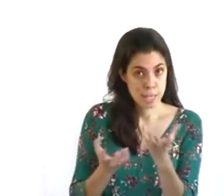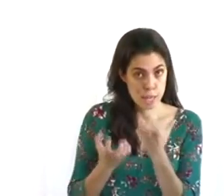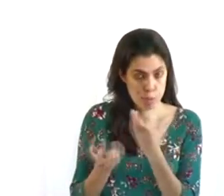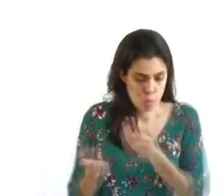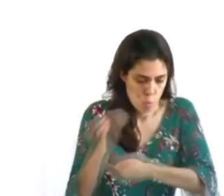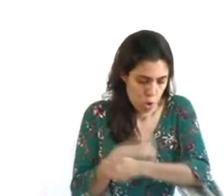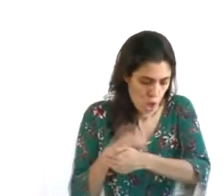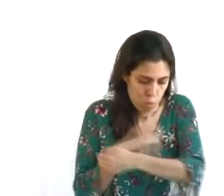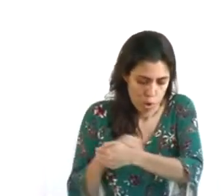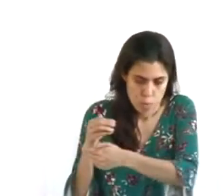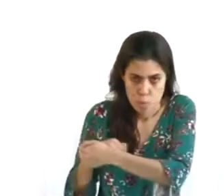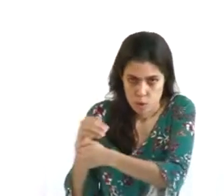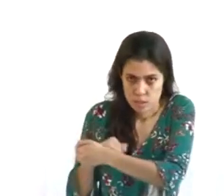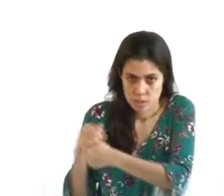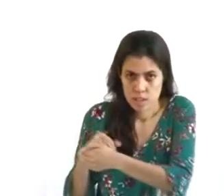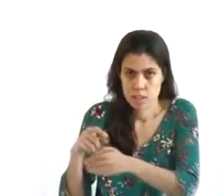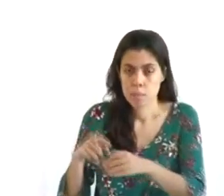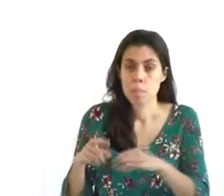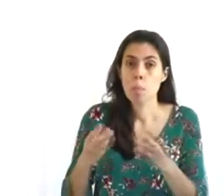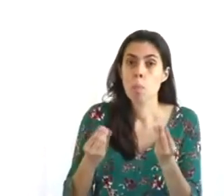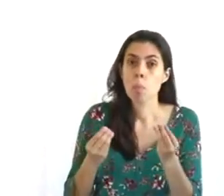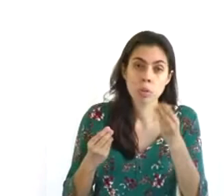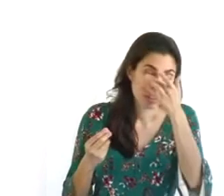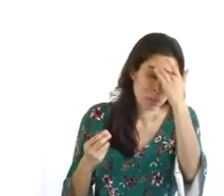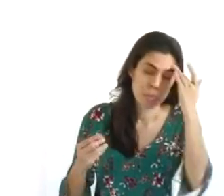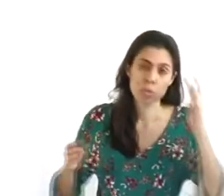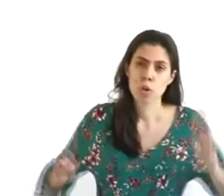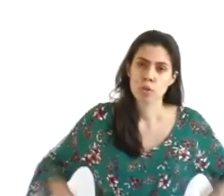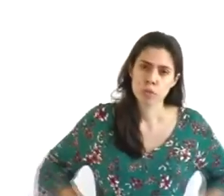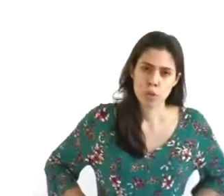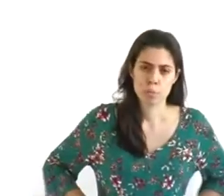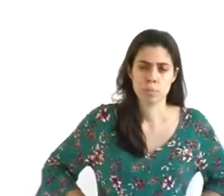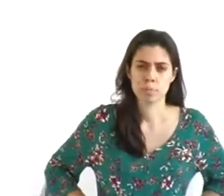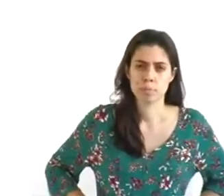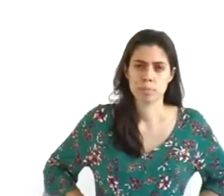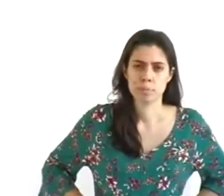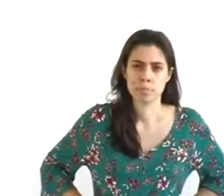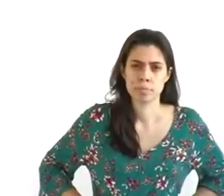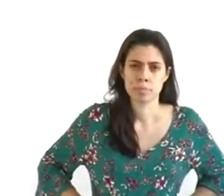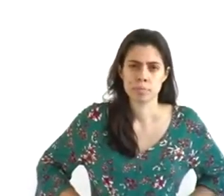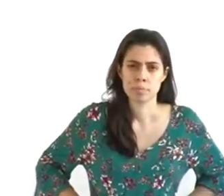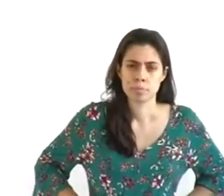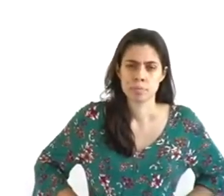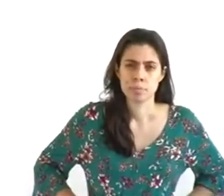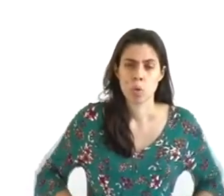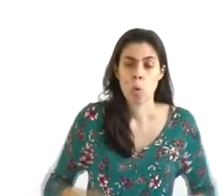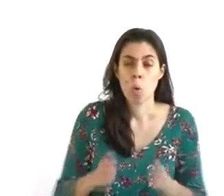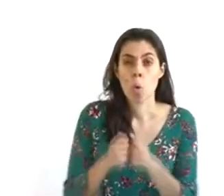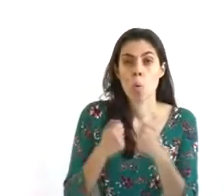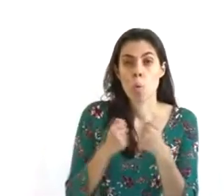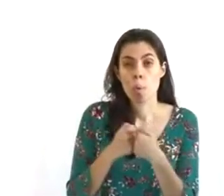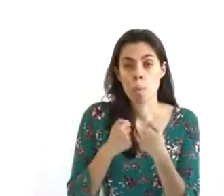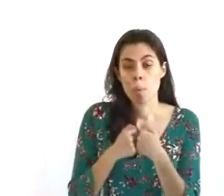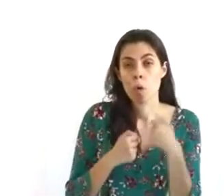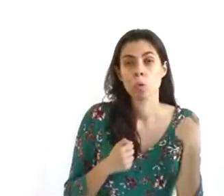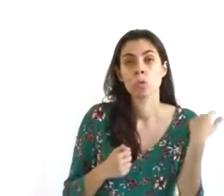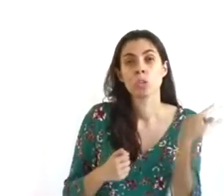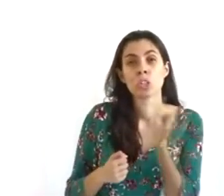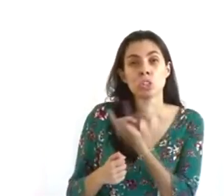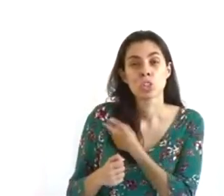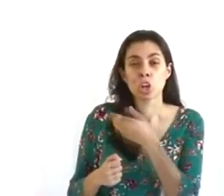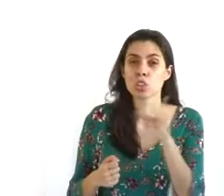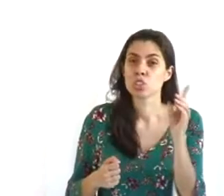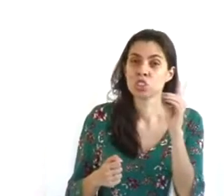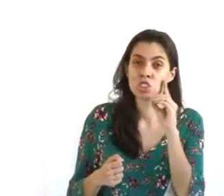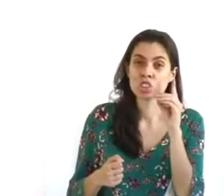por aí. Deus nos ensina isso. Quando você vê Jesus nos ensinando a orar, Ele fala assim, o pão nosso de cada dia dá-nos hoje, não é o